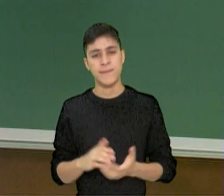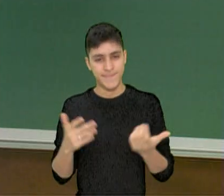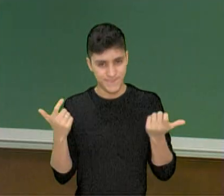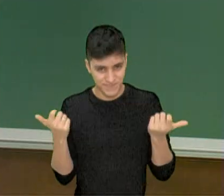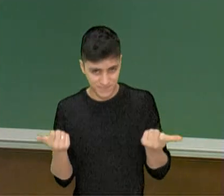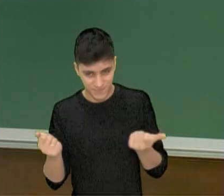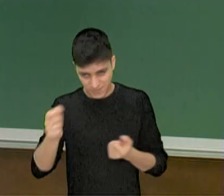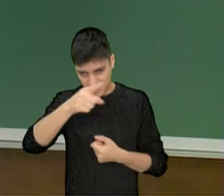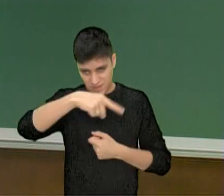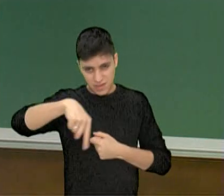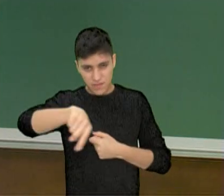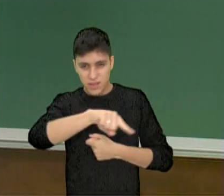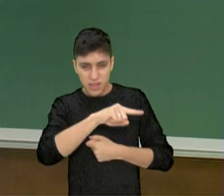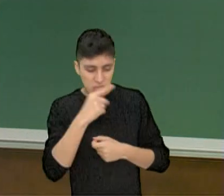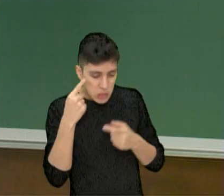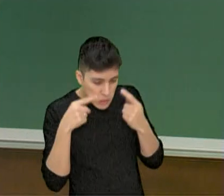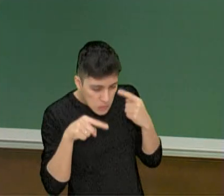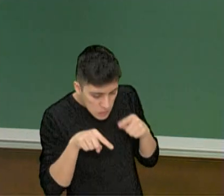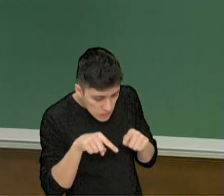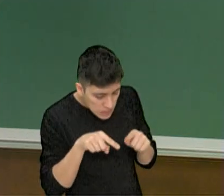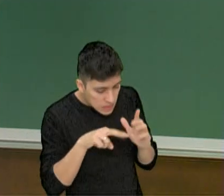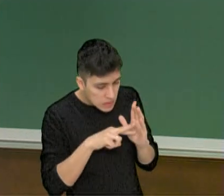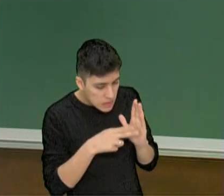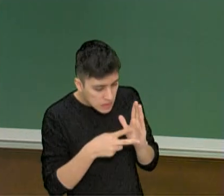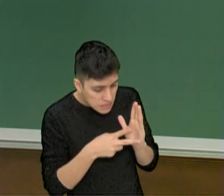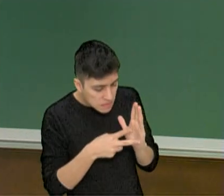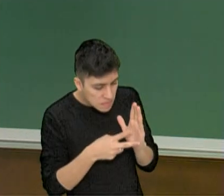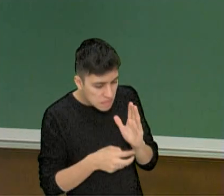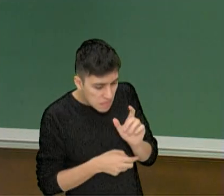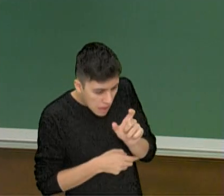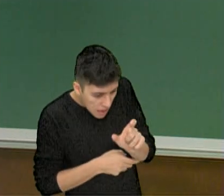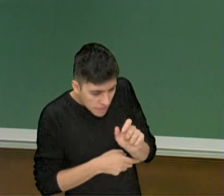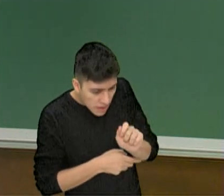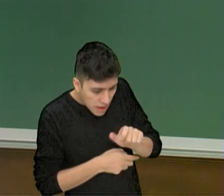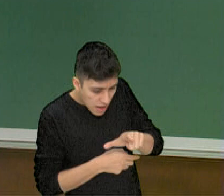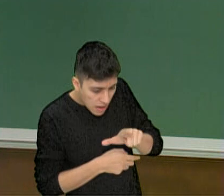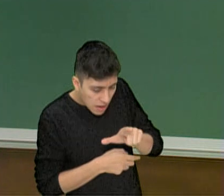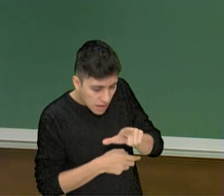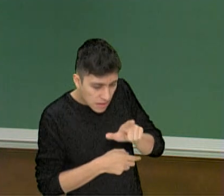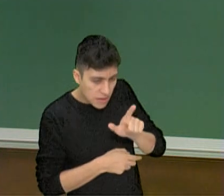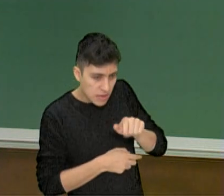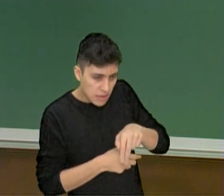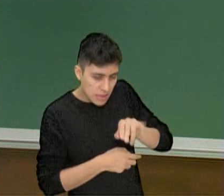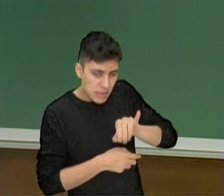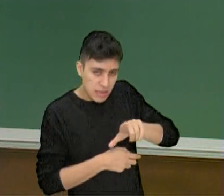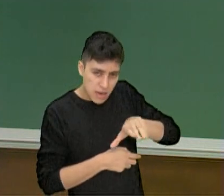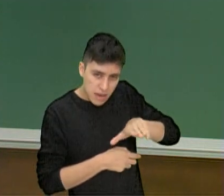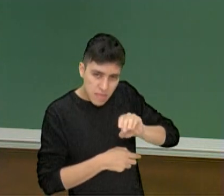E aí, descobriram o que significa a palavra alquilamos? Vamos descobrir juntas?